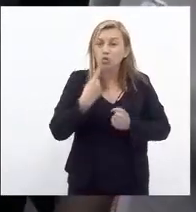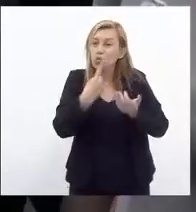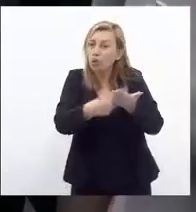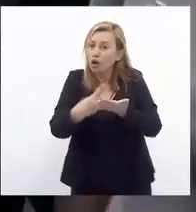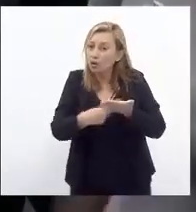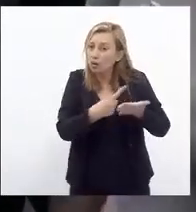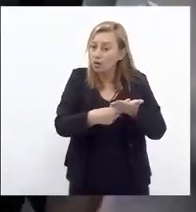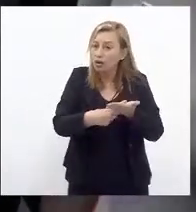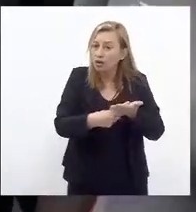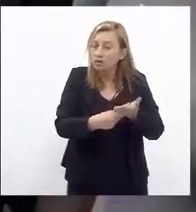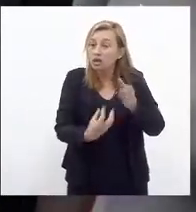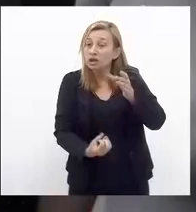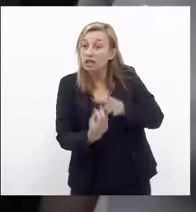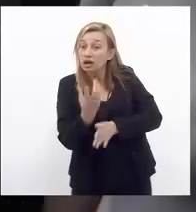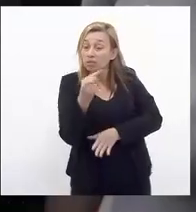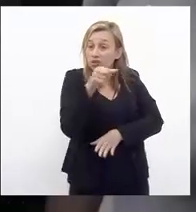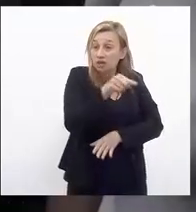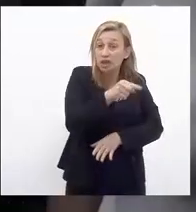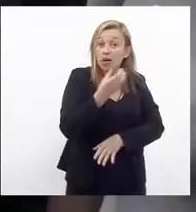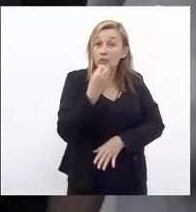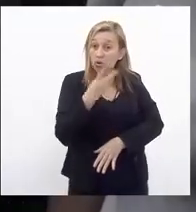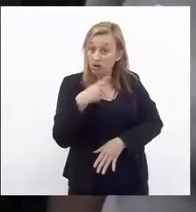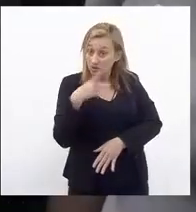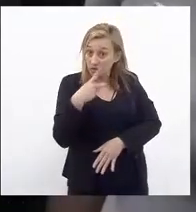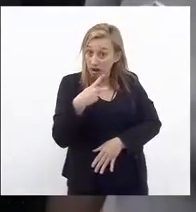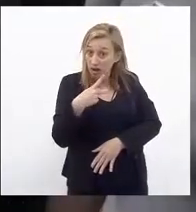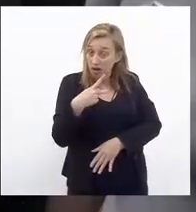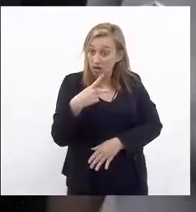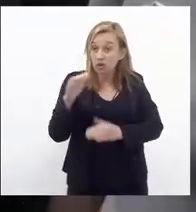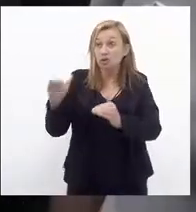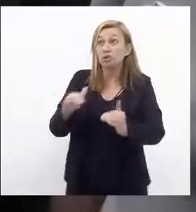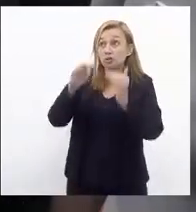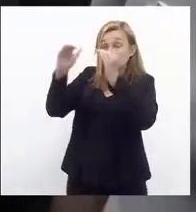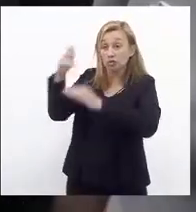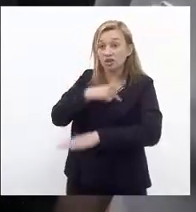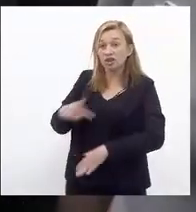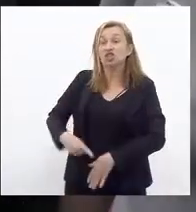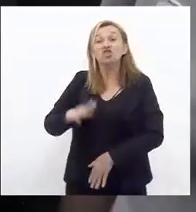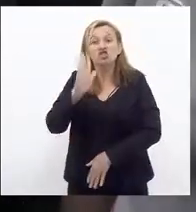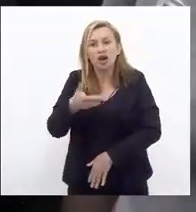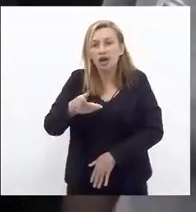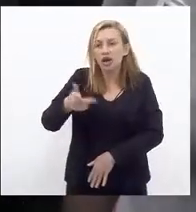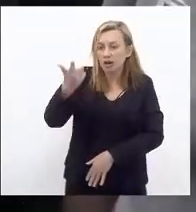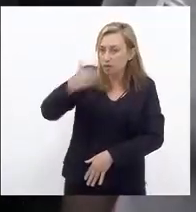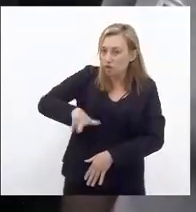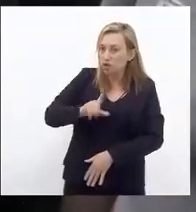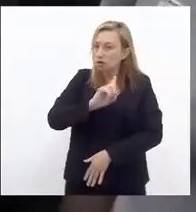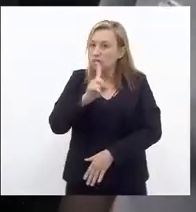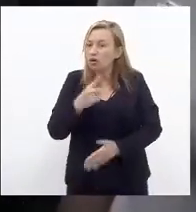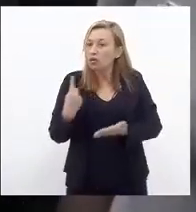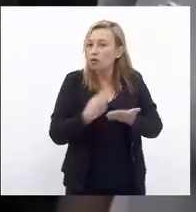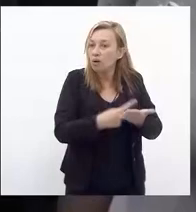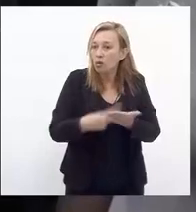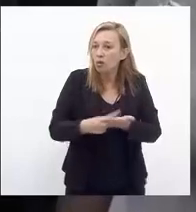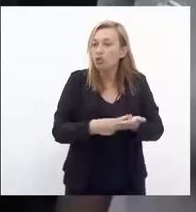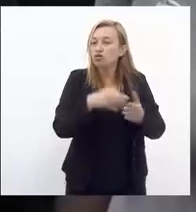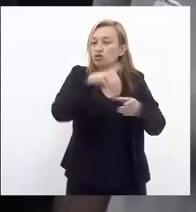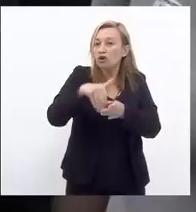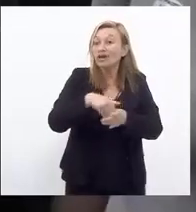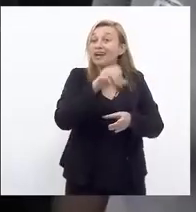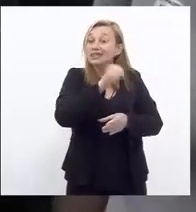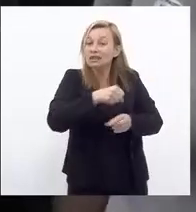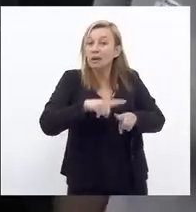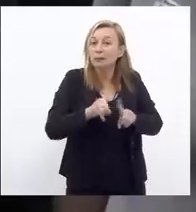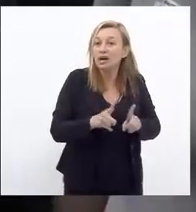acordo que nós fizemos aqui É bom que se diga e vossa excelência já repetiu não foi o acordo de botar assim